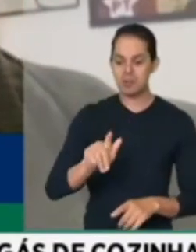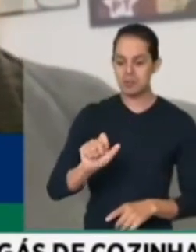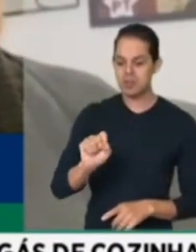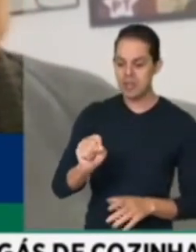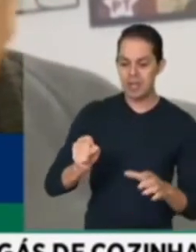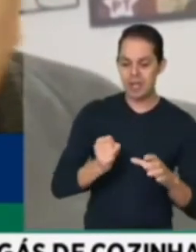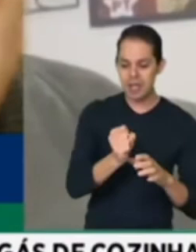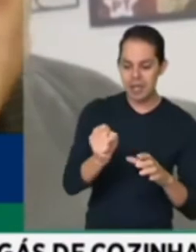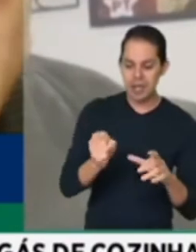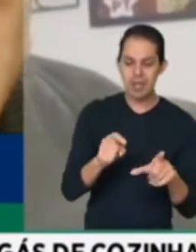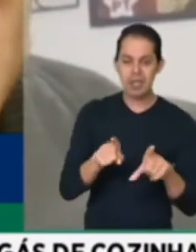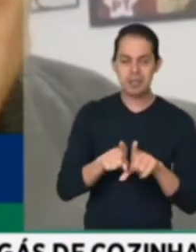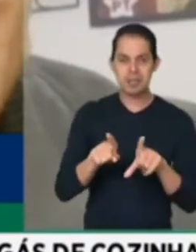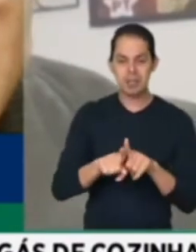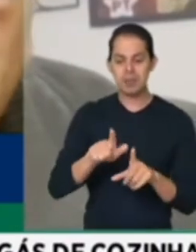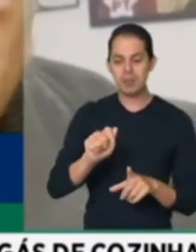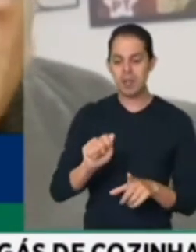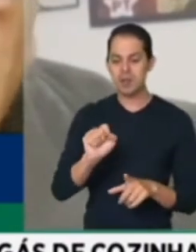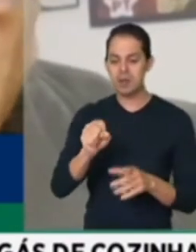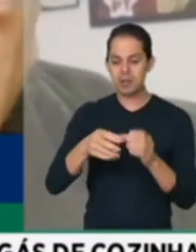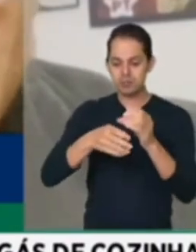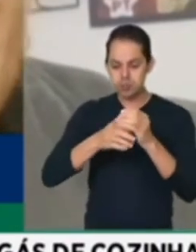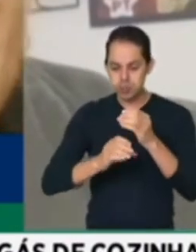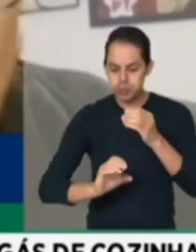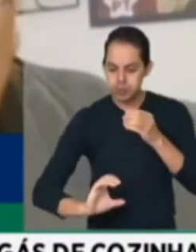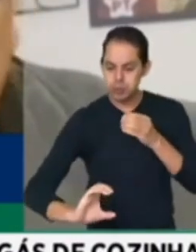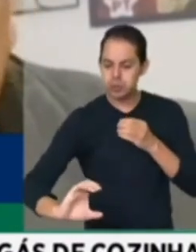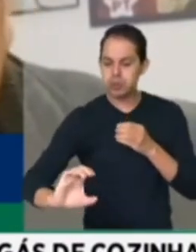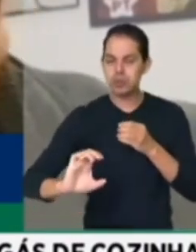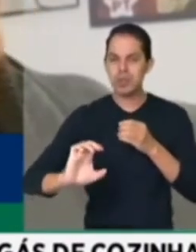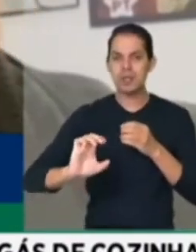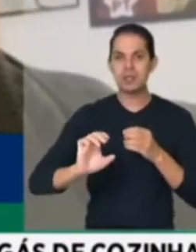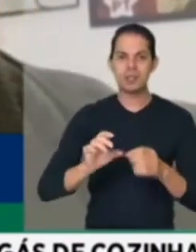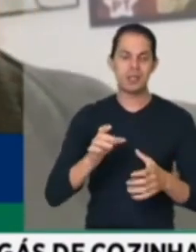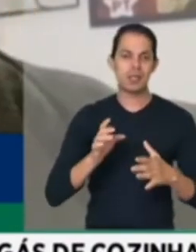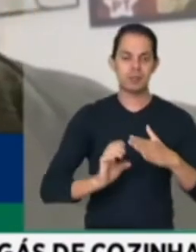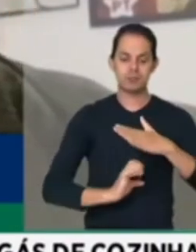gás encanado, que é servido através das distribuidoras de